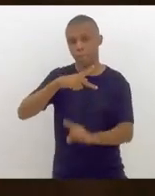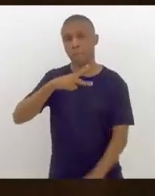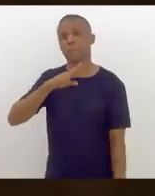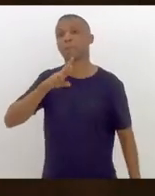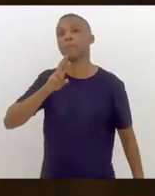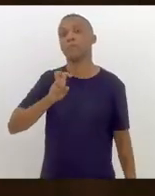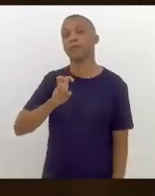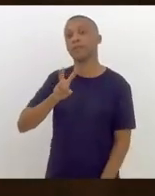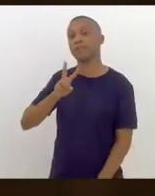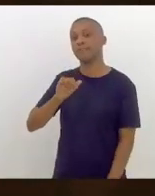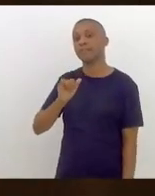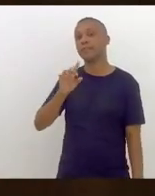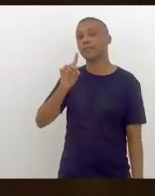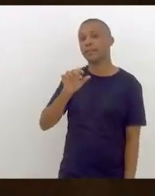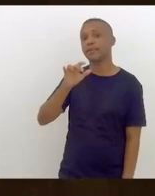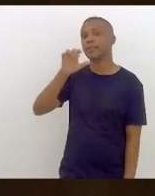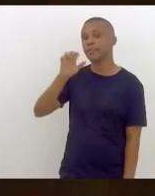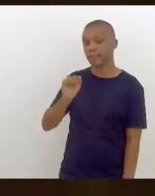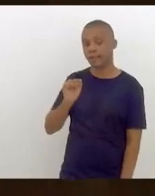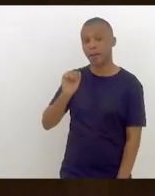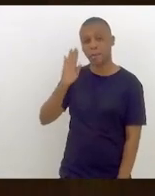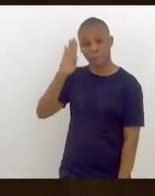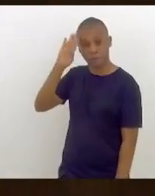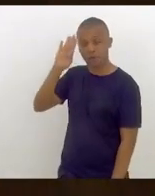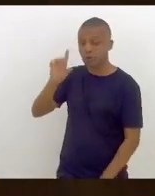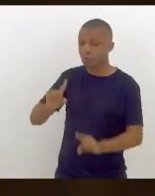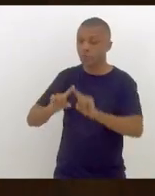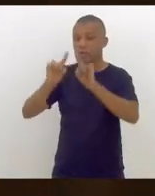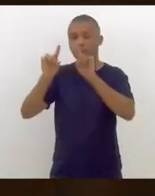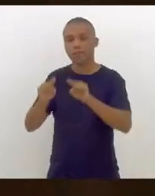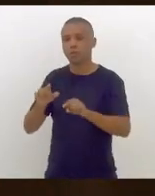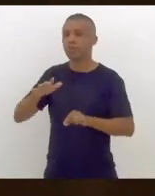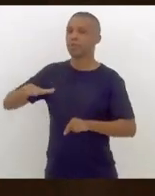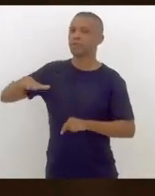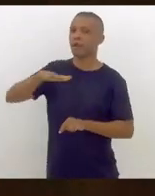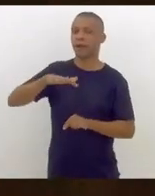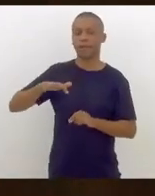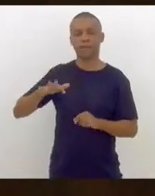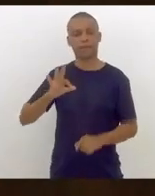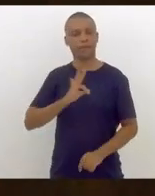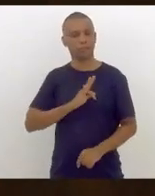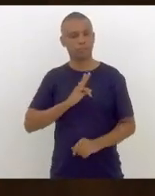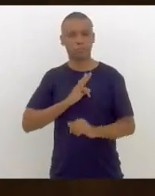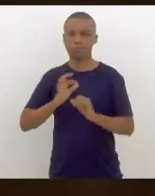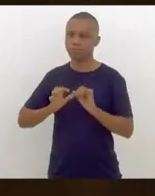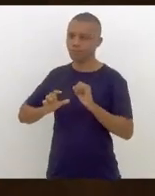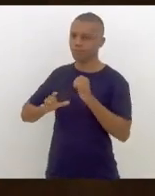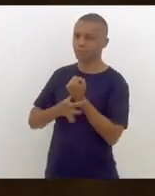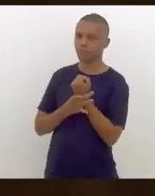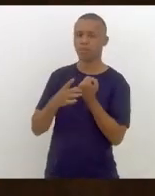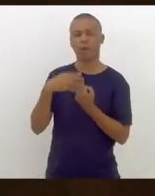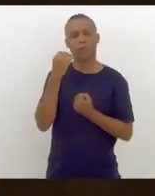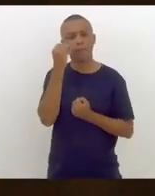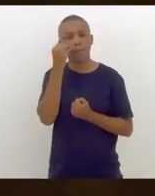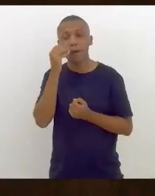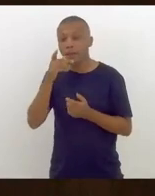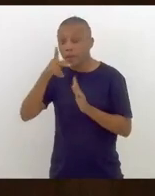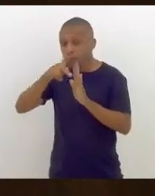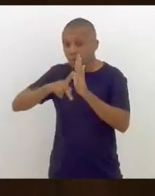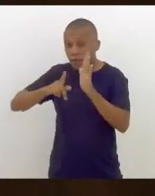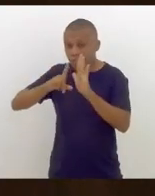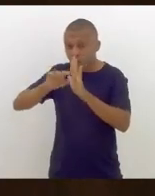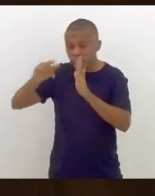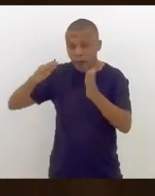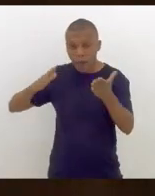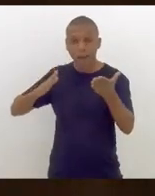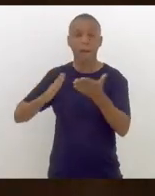em particular dos servidores da Águia da segurança nós verificamos que com a provação daquele projeto de